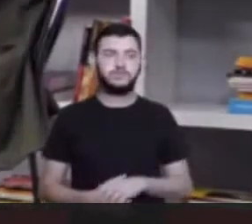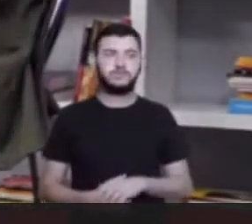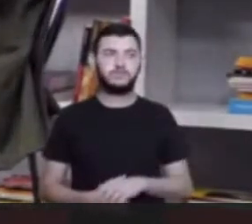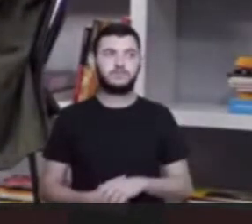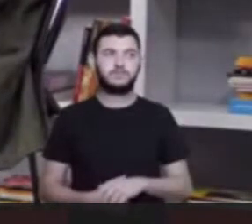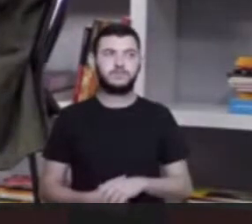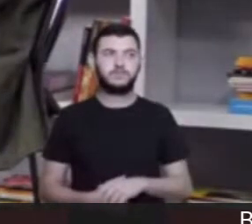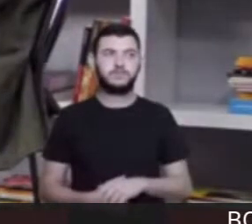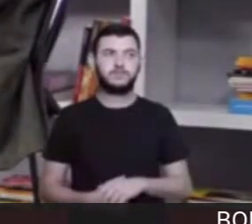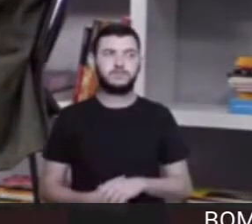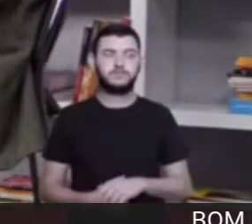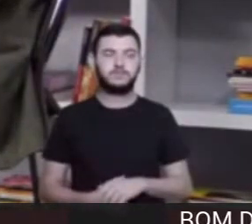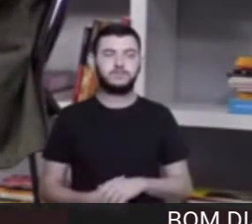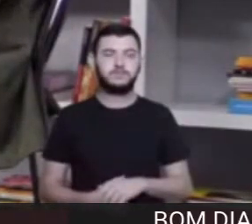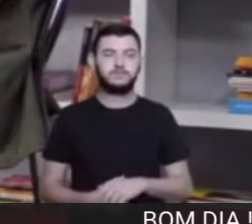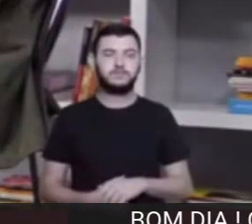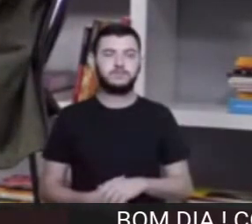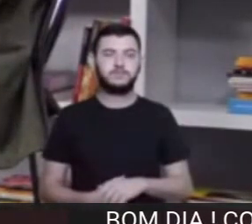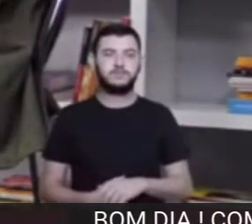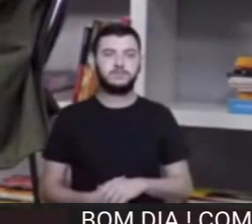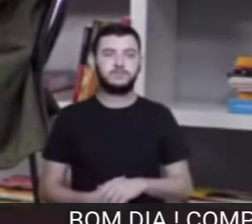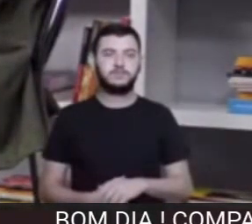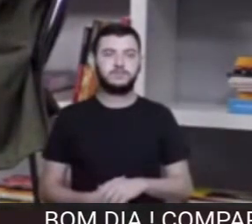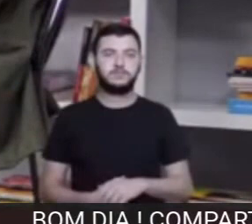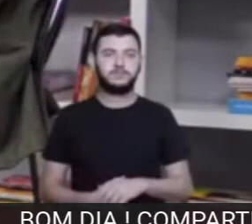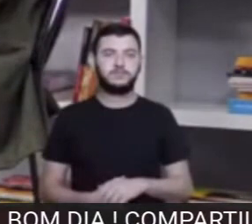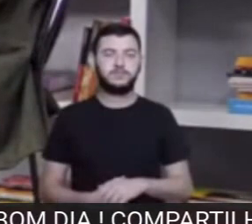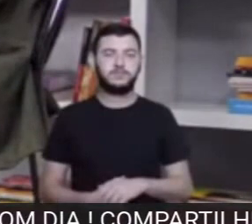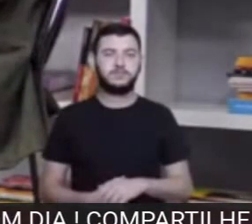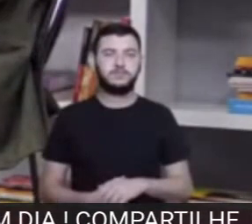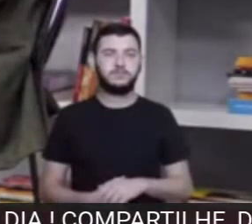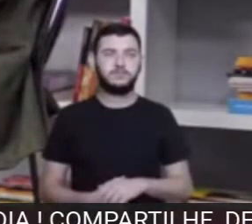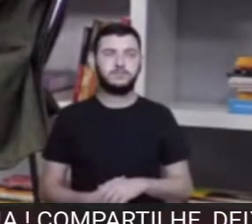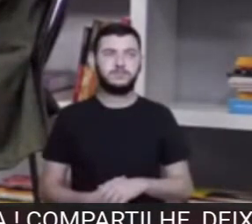esse programa de hoje, chamar a presidenta do PT,